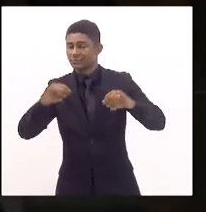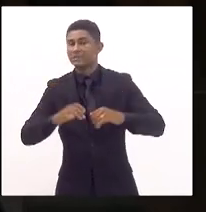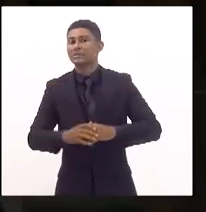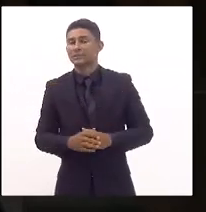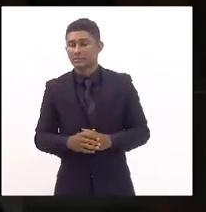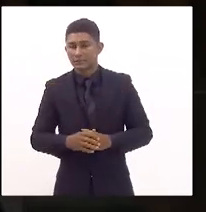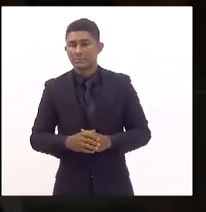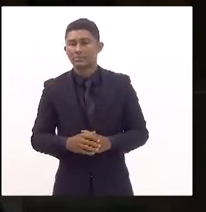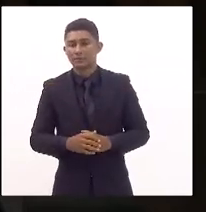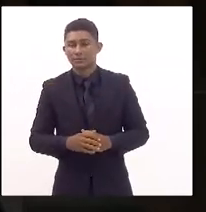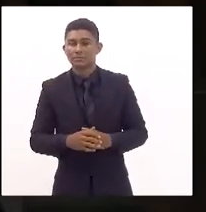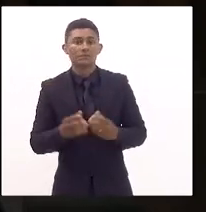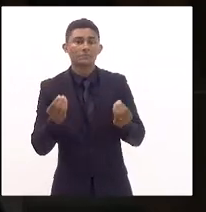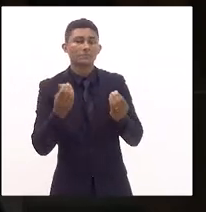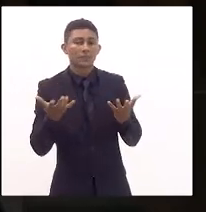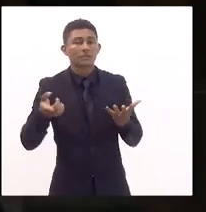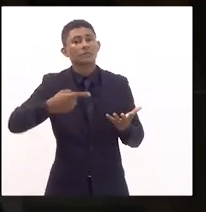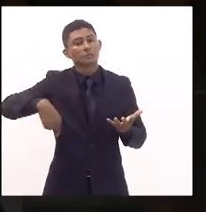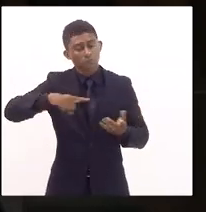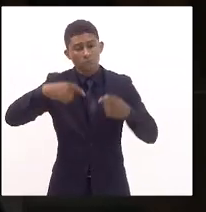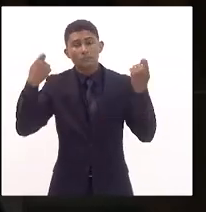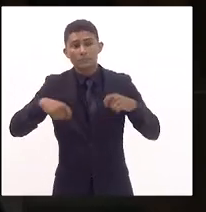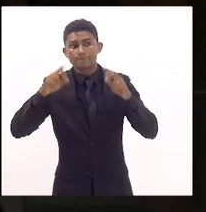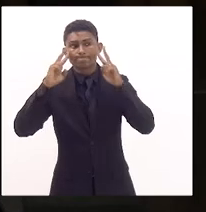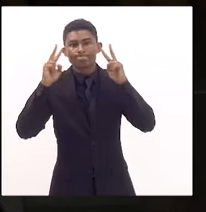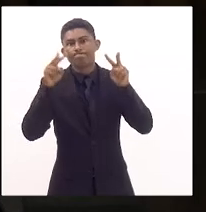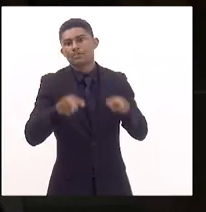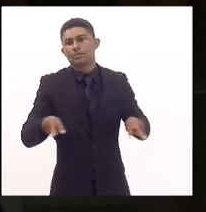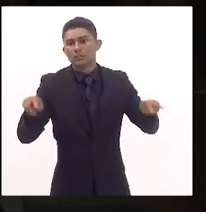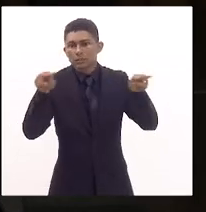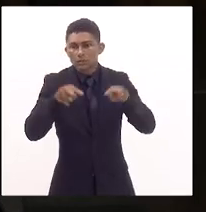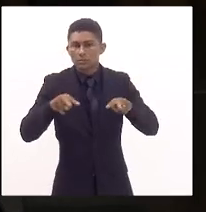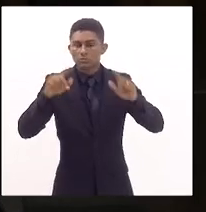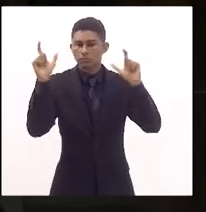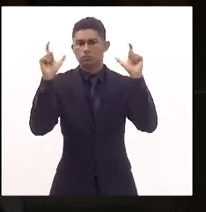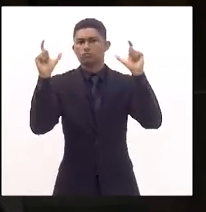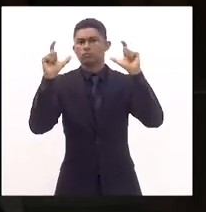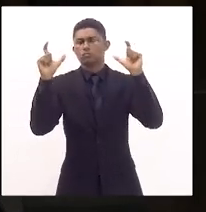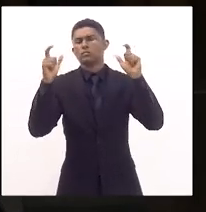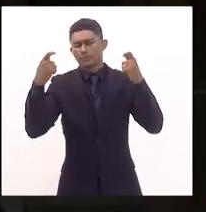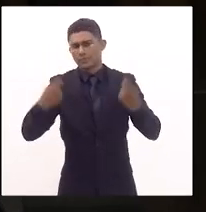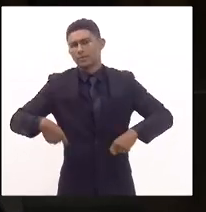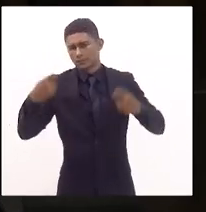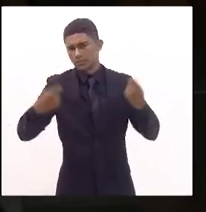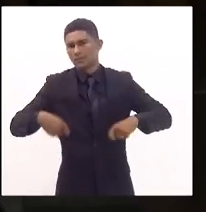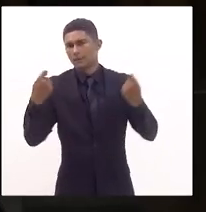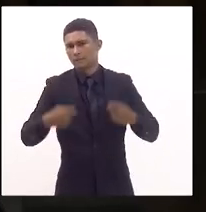né, para a gente ficar de olho nisso tudo. Porque esses engodos